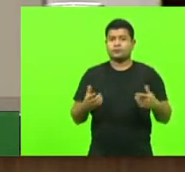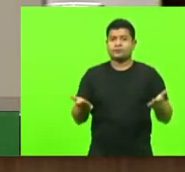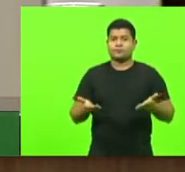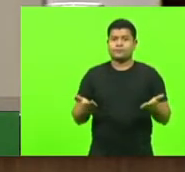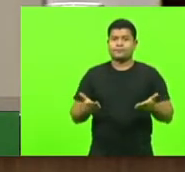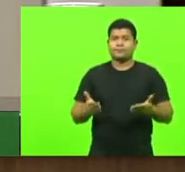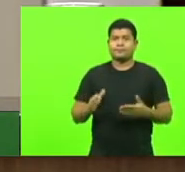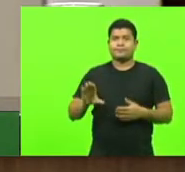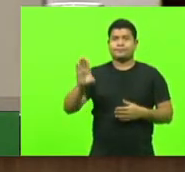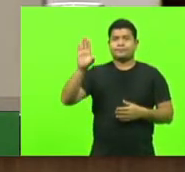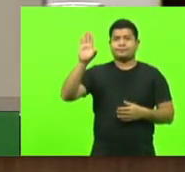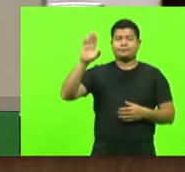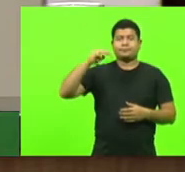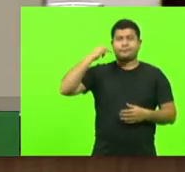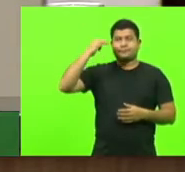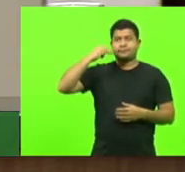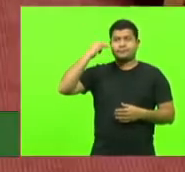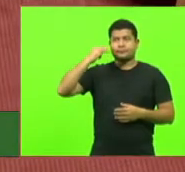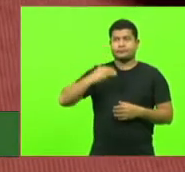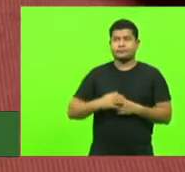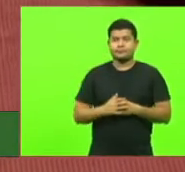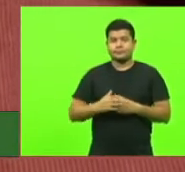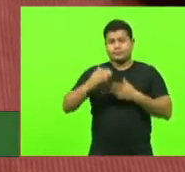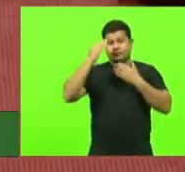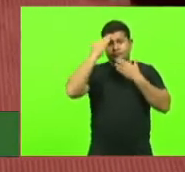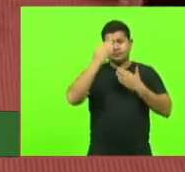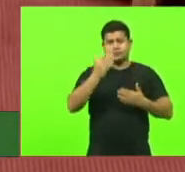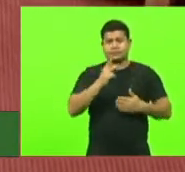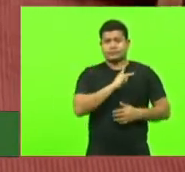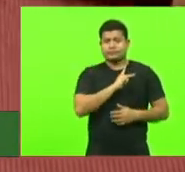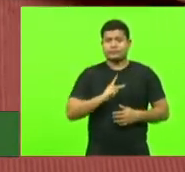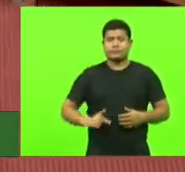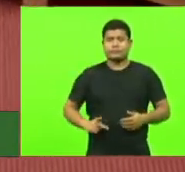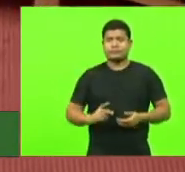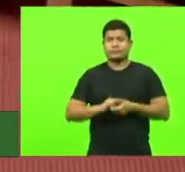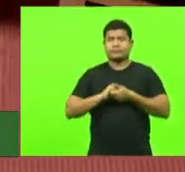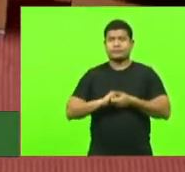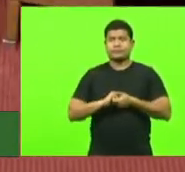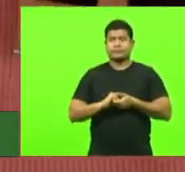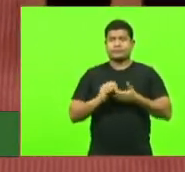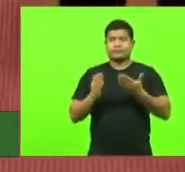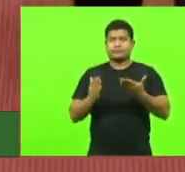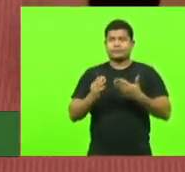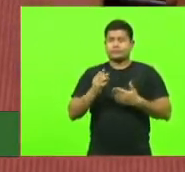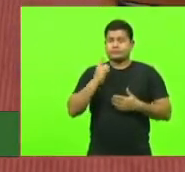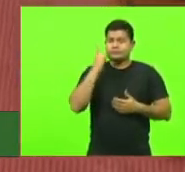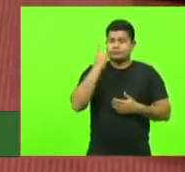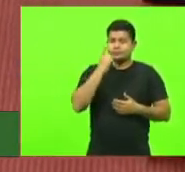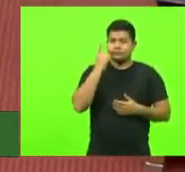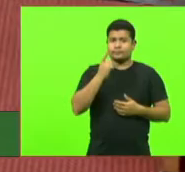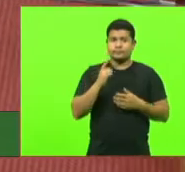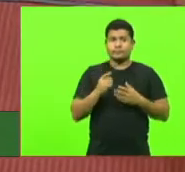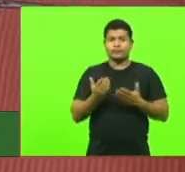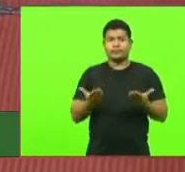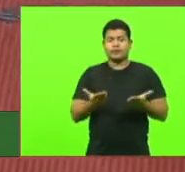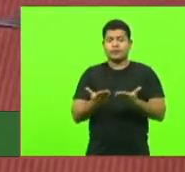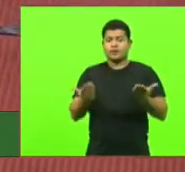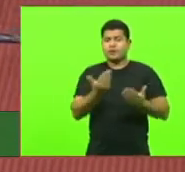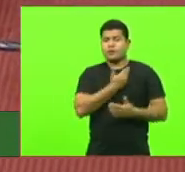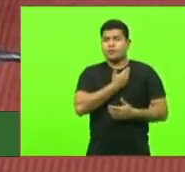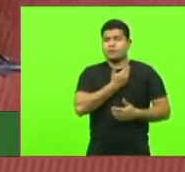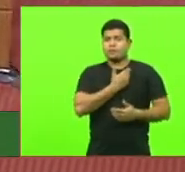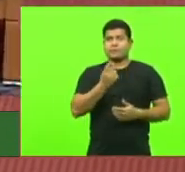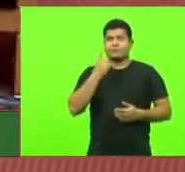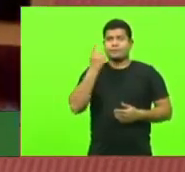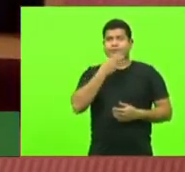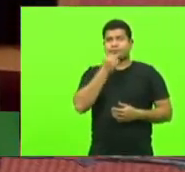deputado Márcio Machado. Obrigado, presidente. Cumprimento Vossa Excelência, deputado Mauro de Nadal, mesa diretora, os nobres colegas que estão aqui